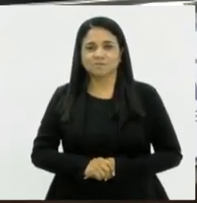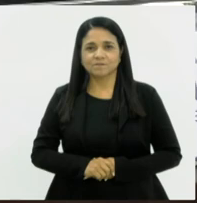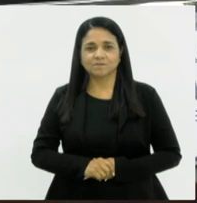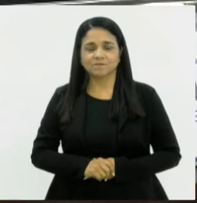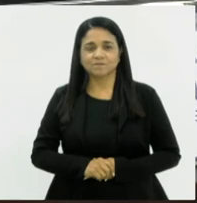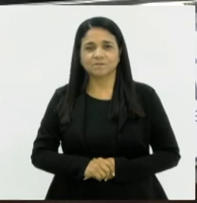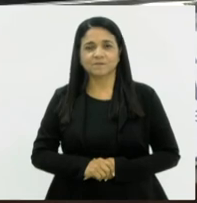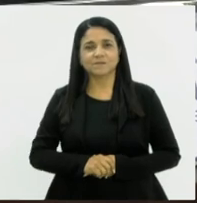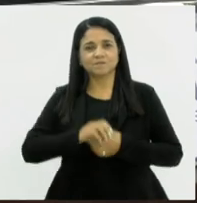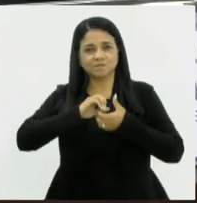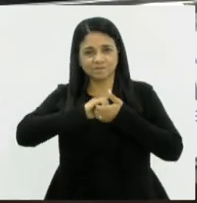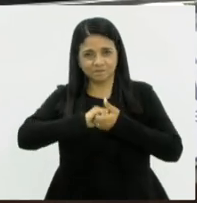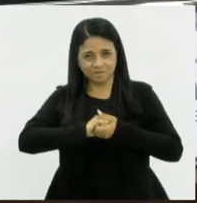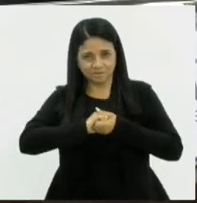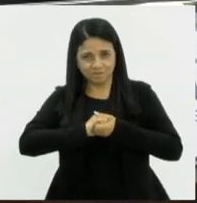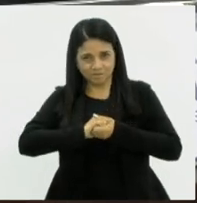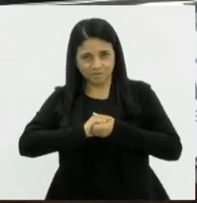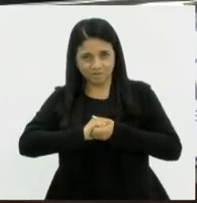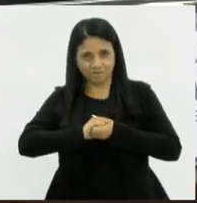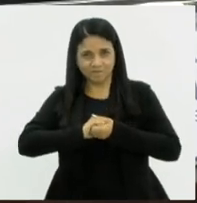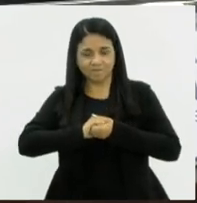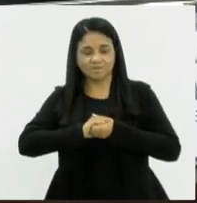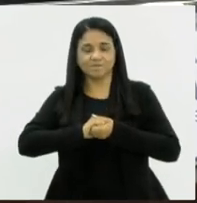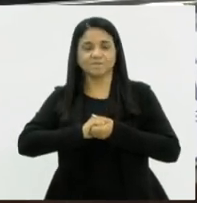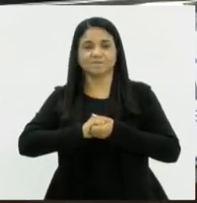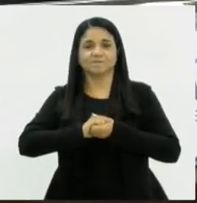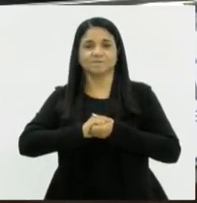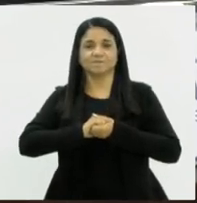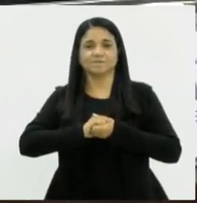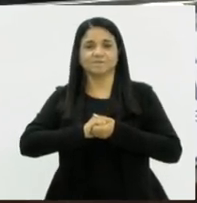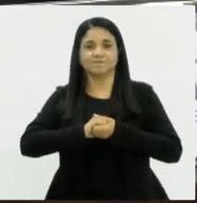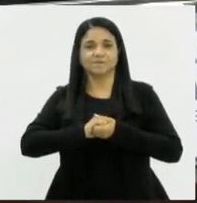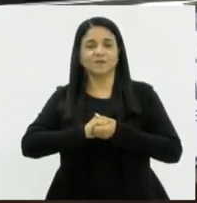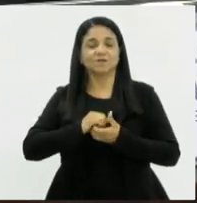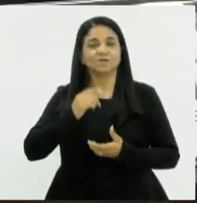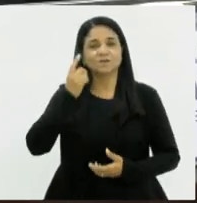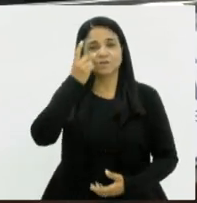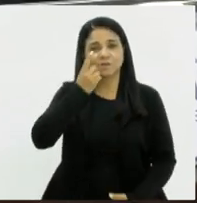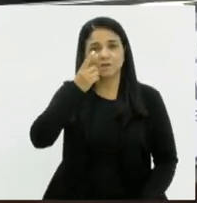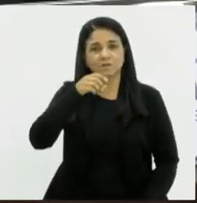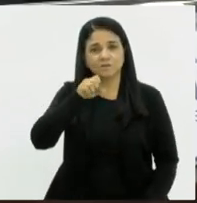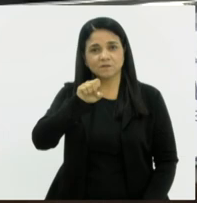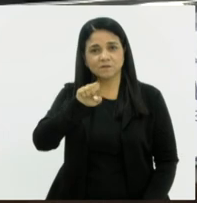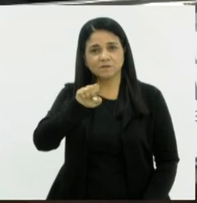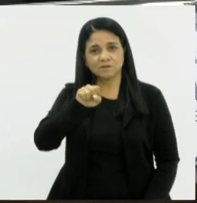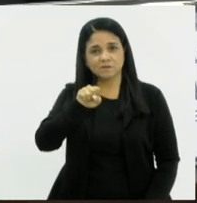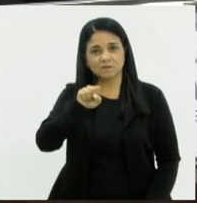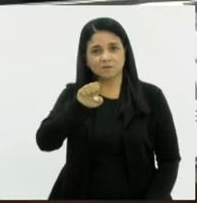Eu quero cumprimentar também o deputado Serginho,